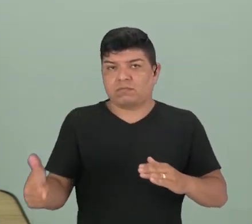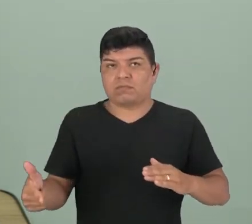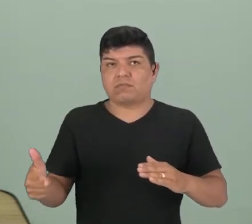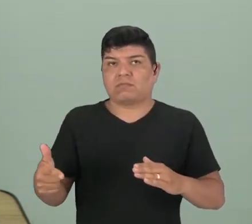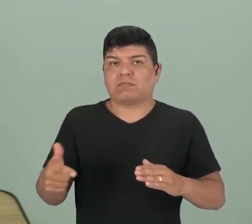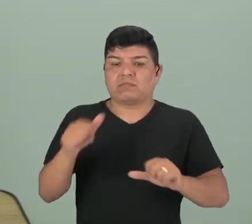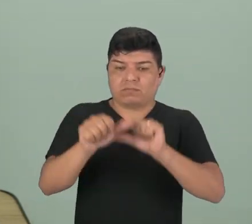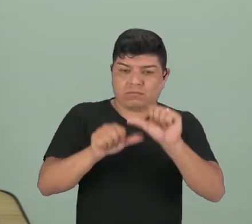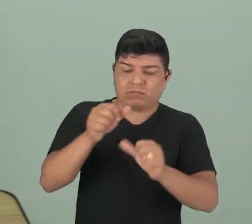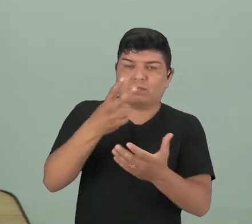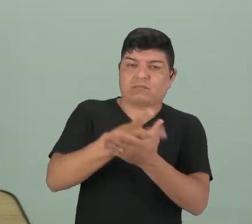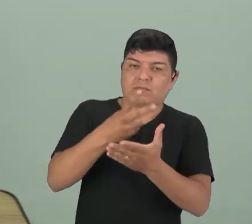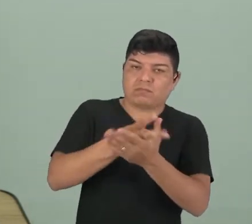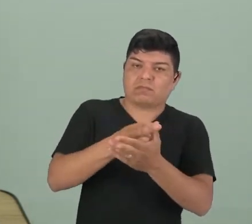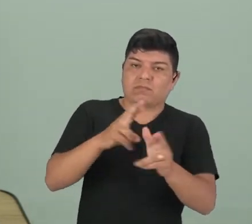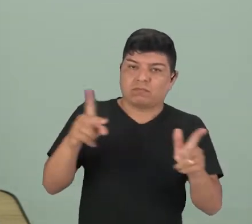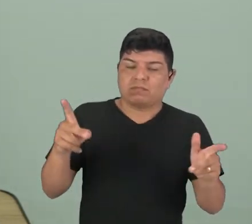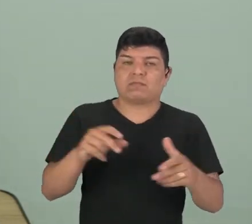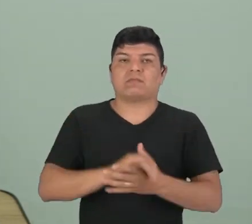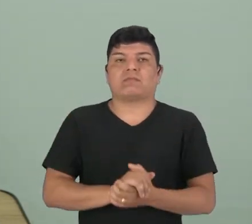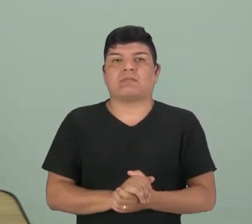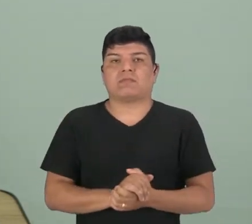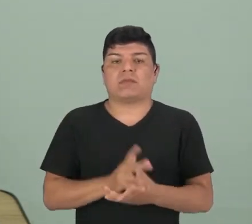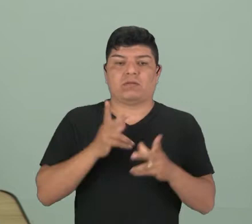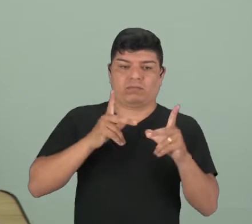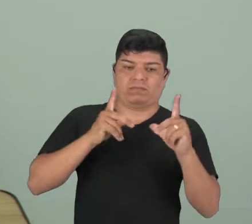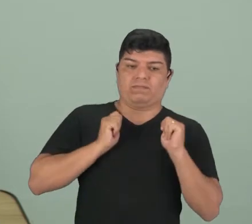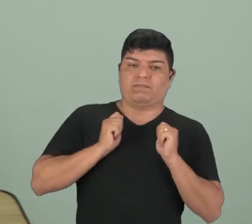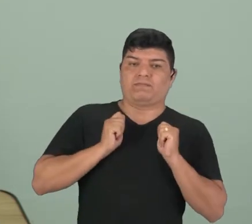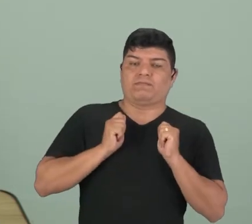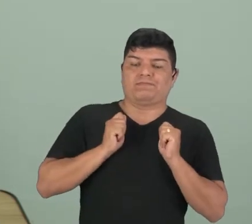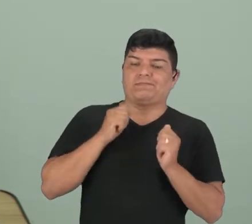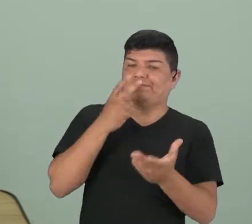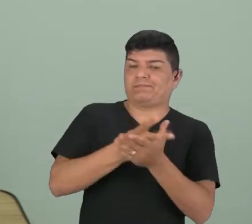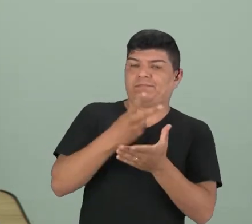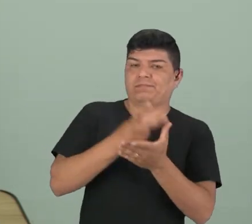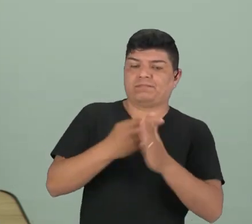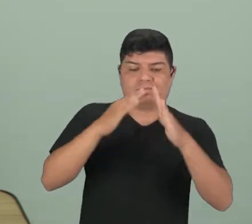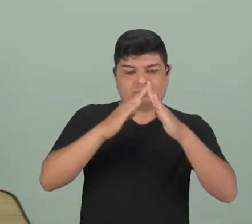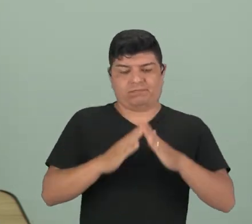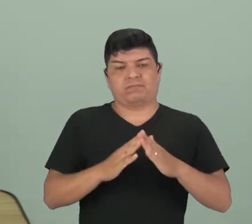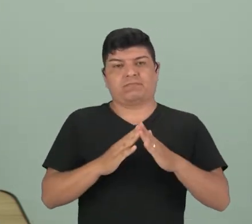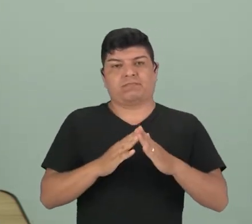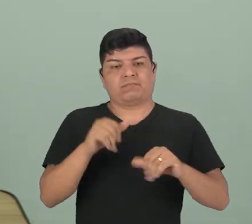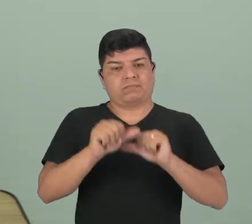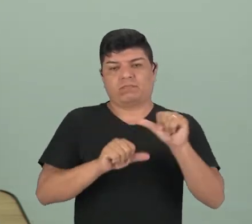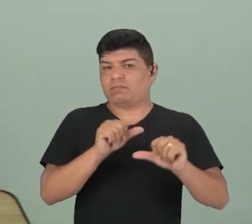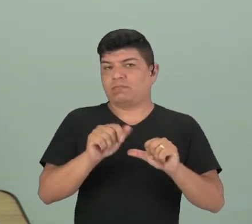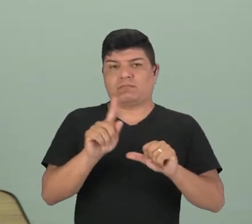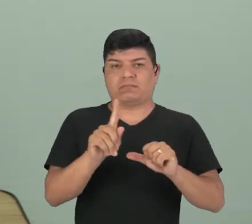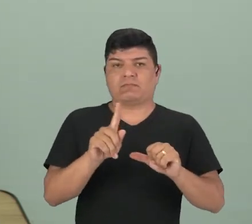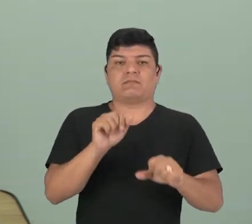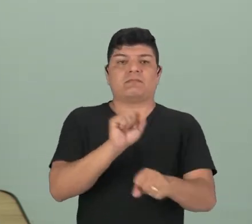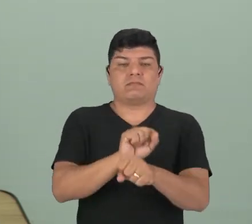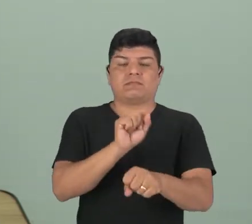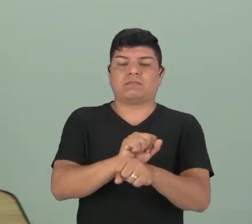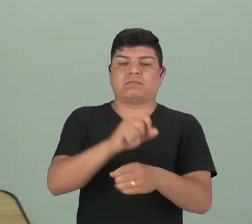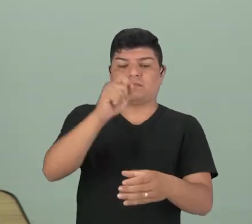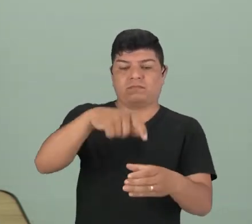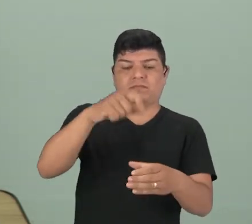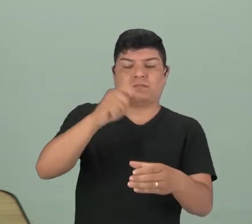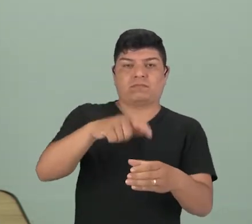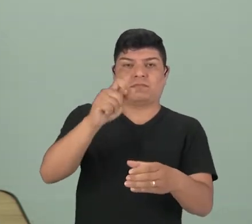com frequência, por isso tem esse nome, nômades. Sedentários não, eles tinham que ficar ali num lugar fixo e aguardavam o que